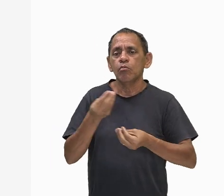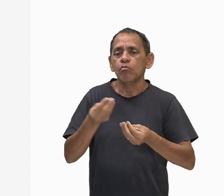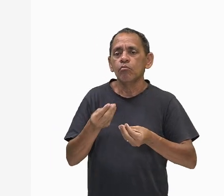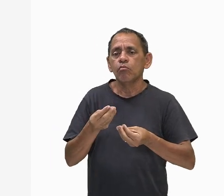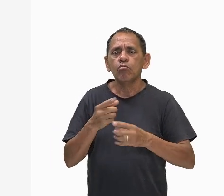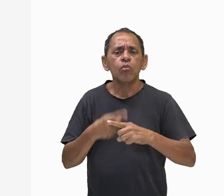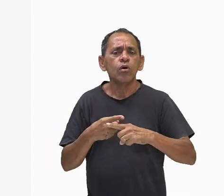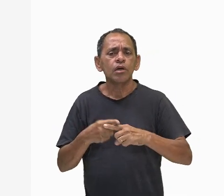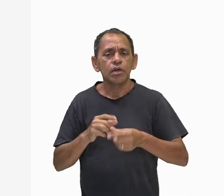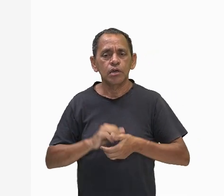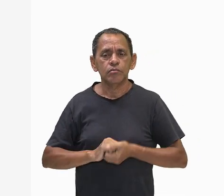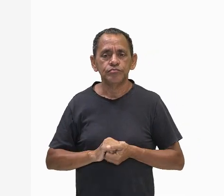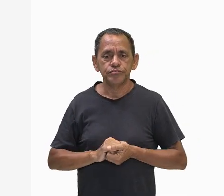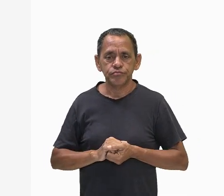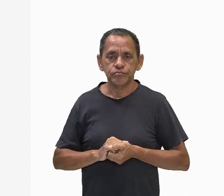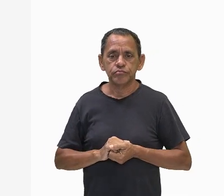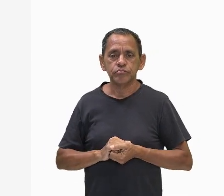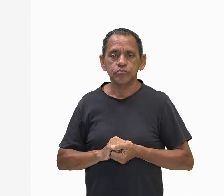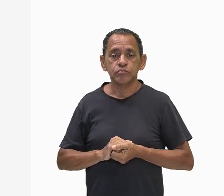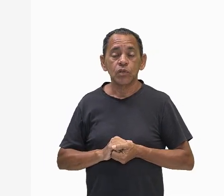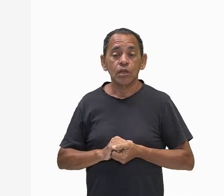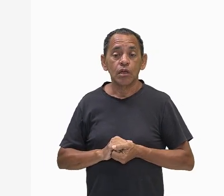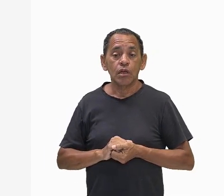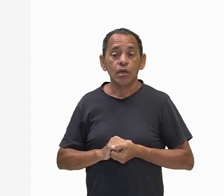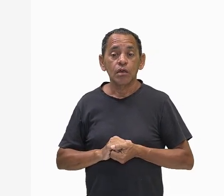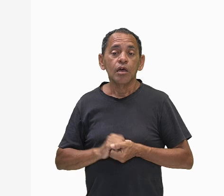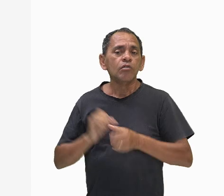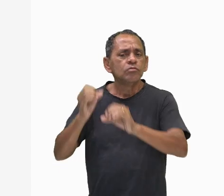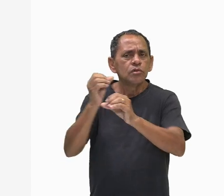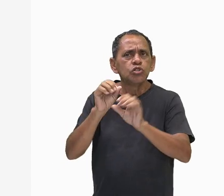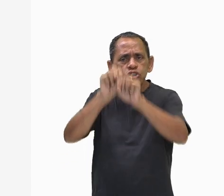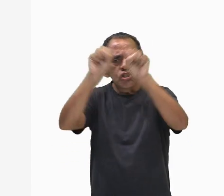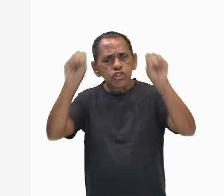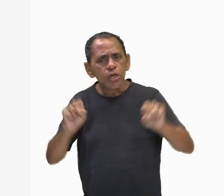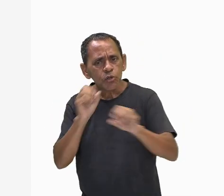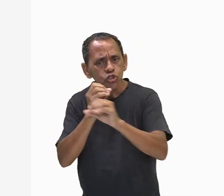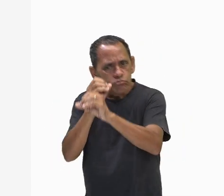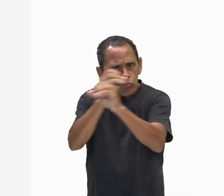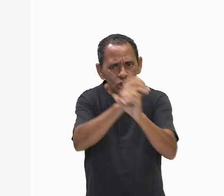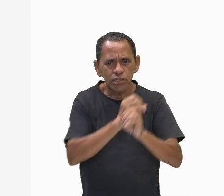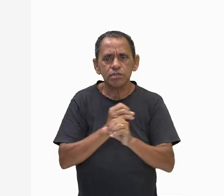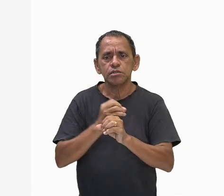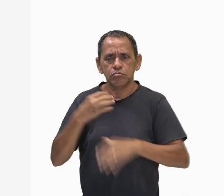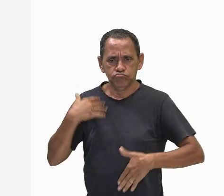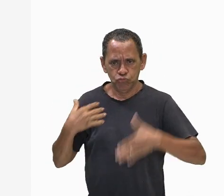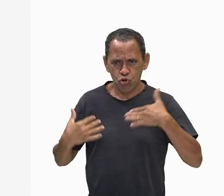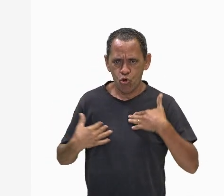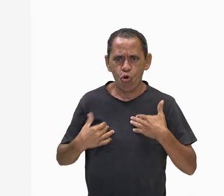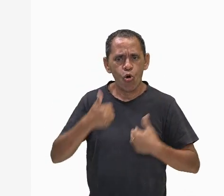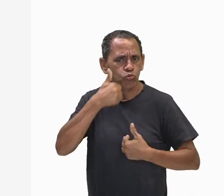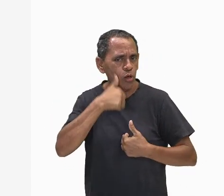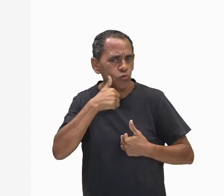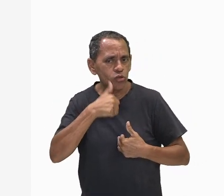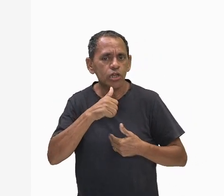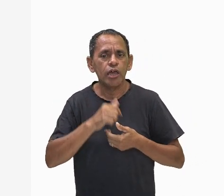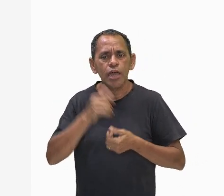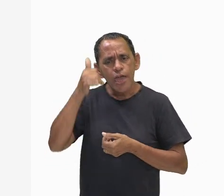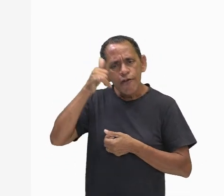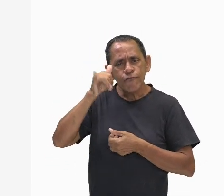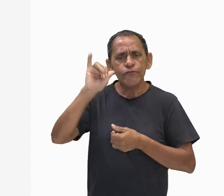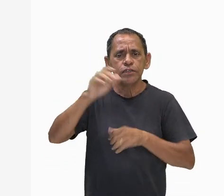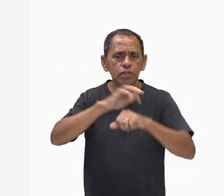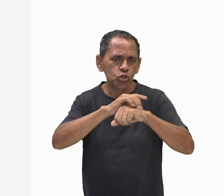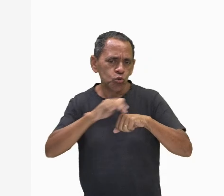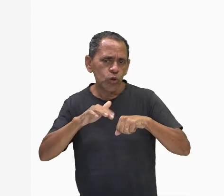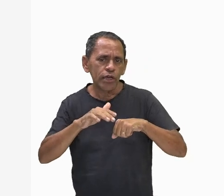de sinais de alerta e a busca por ajuda médica precoce. Como é que eu